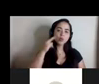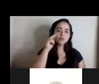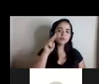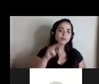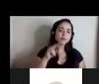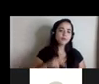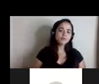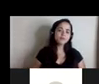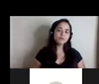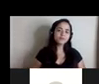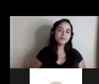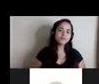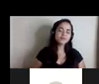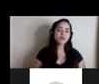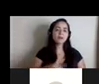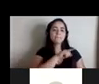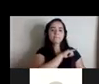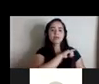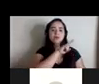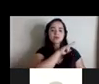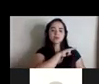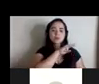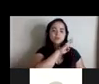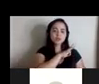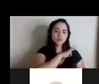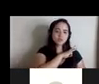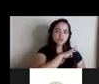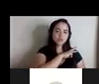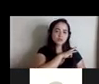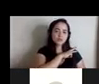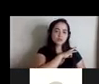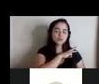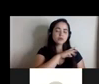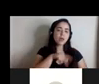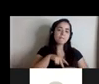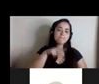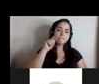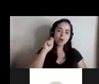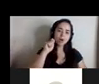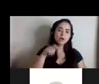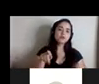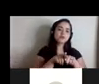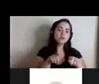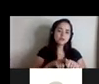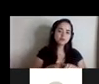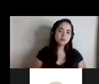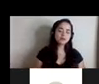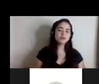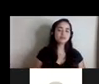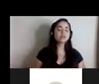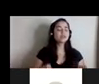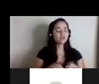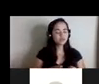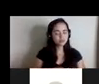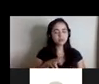Eu dou aula para o primeiro, segundo e terceiro ano. Dou aula na pós-graduação também, e mesmo na